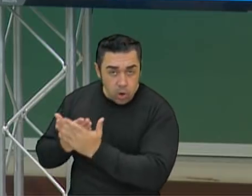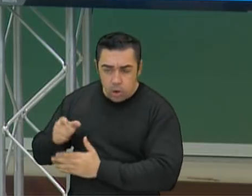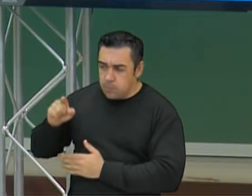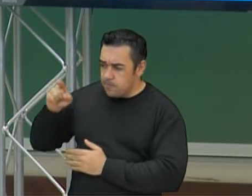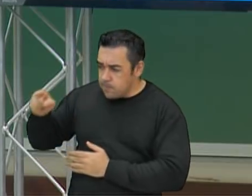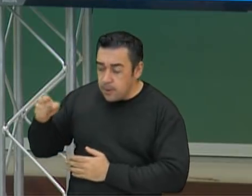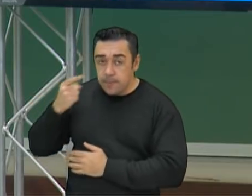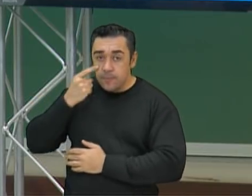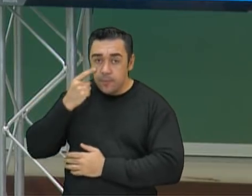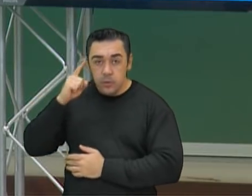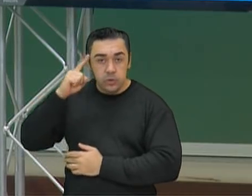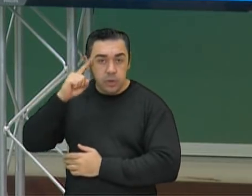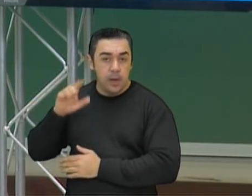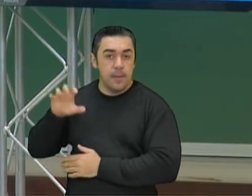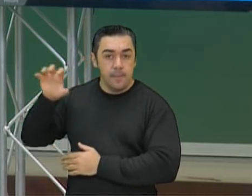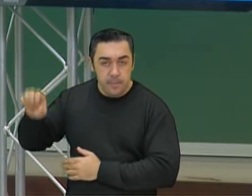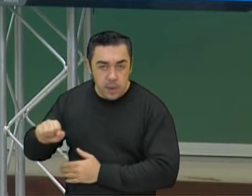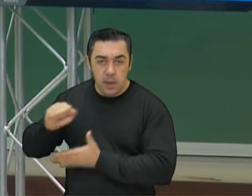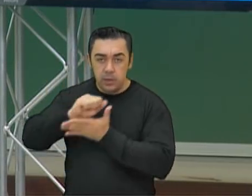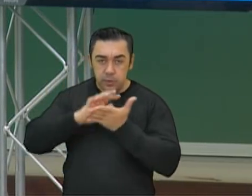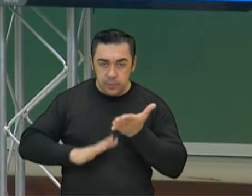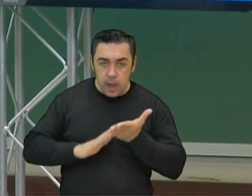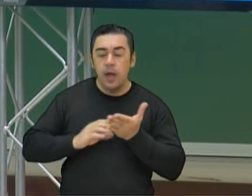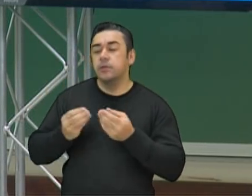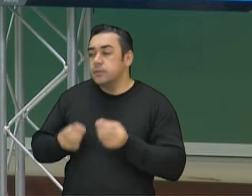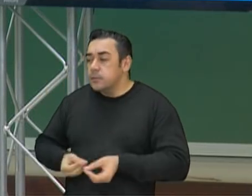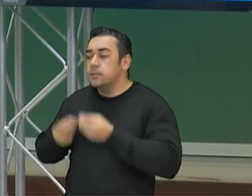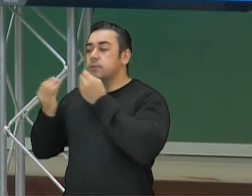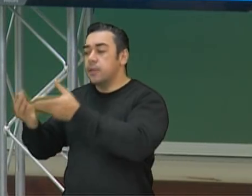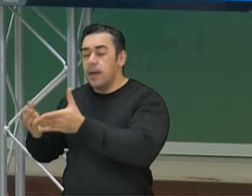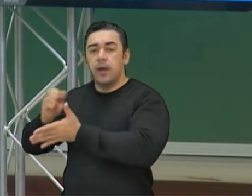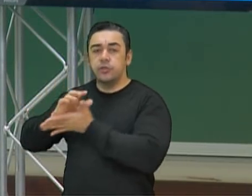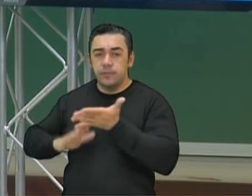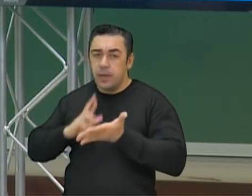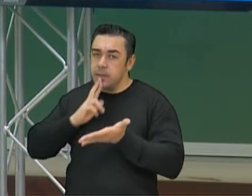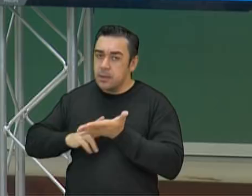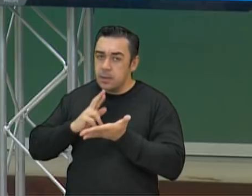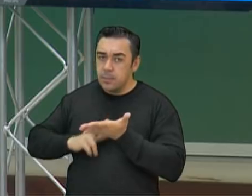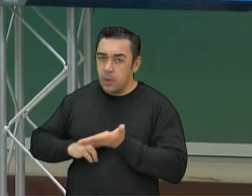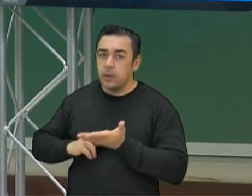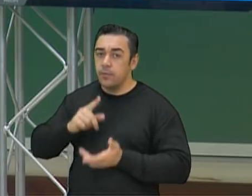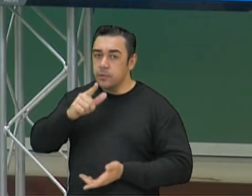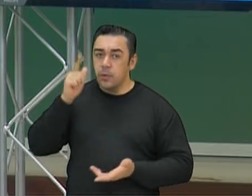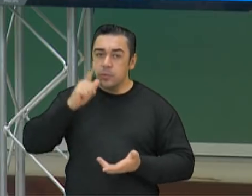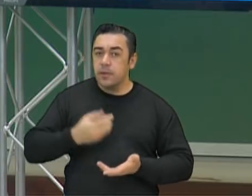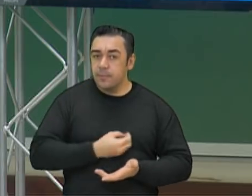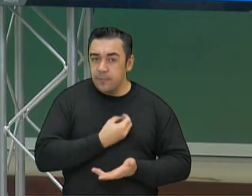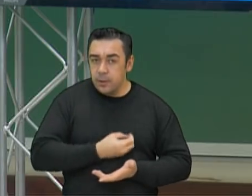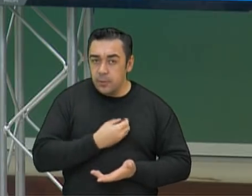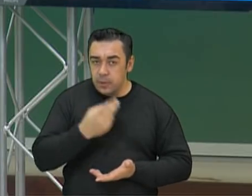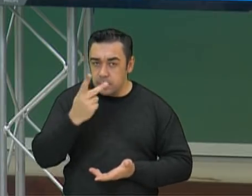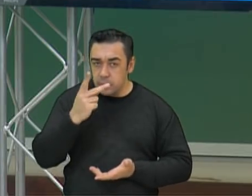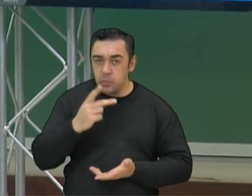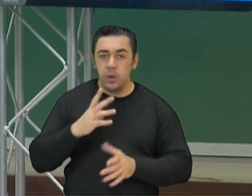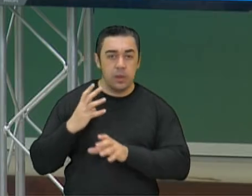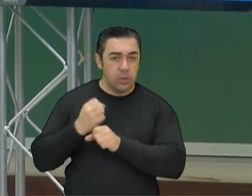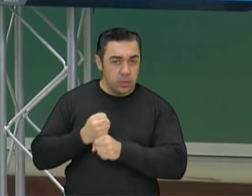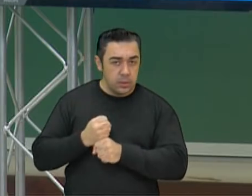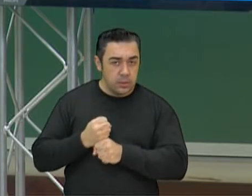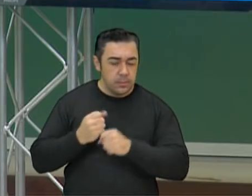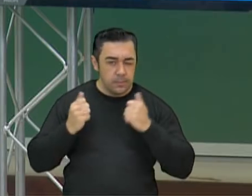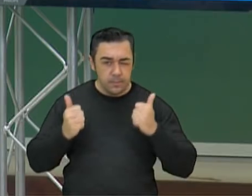verificar quando eles estarão recebendo, marcar lá e entregar as suas atividades na escola para garantir a sua frequência e a sua